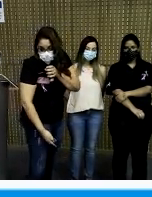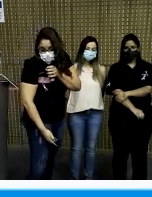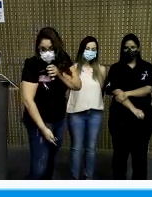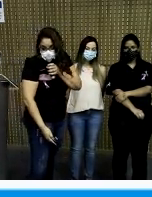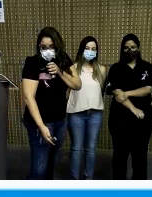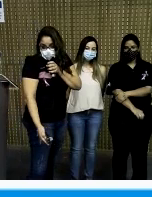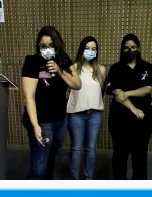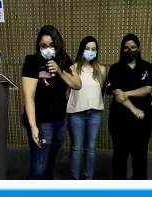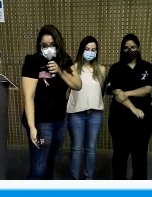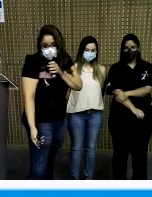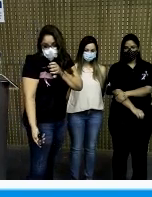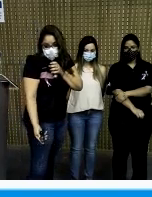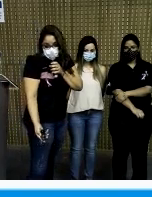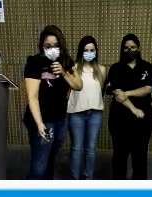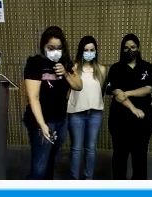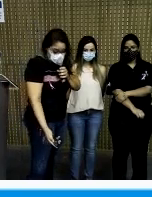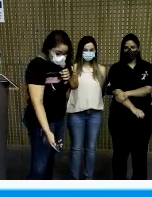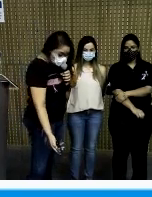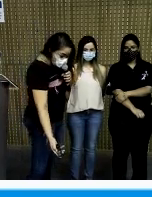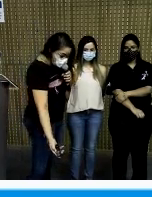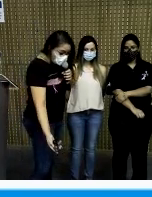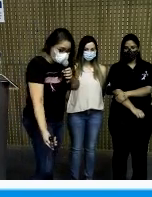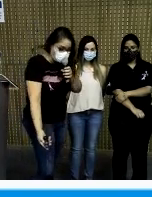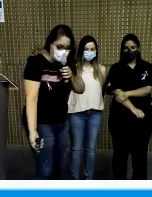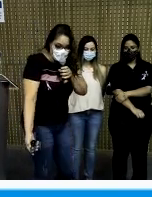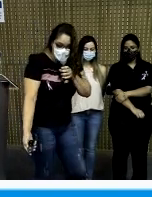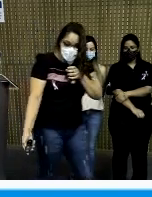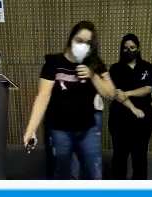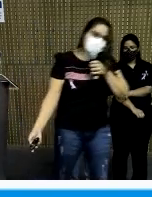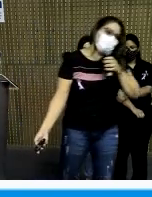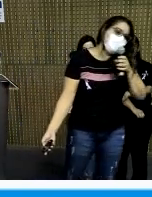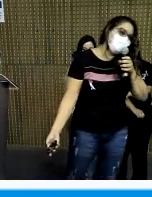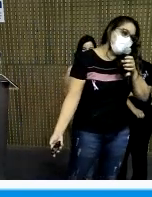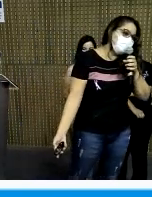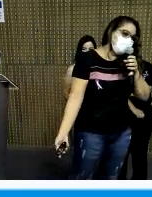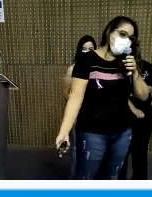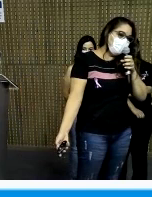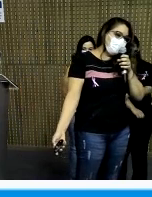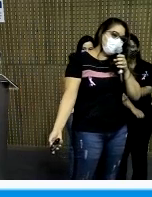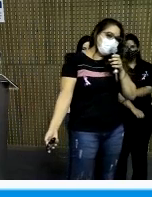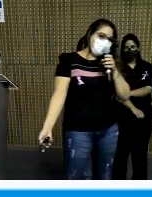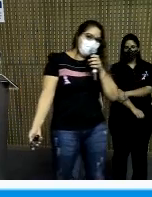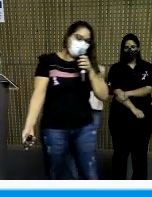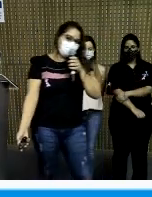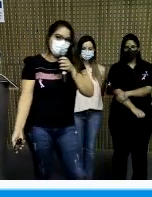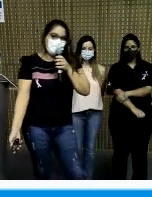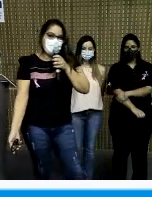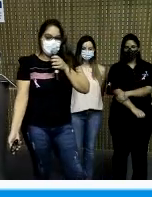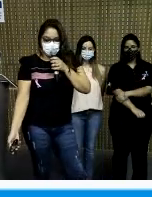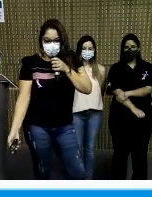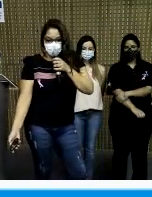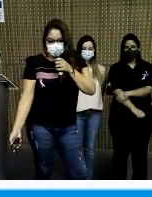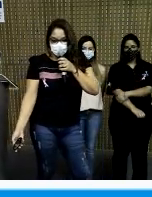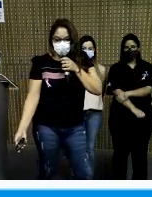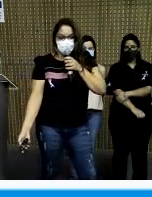pezinho, é a maior frustração que a gente tem apresentar esse dado, porque não é verdadeiro, né?